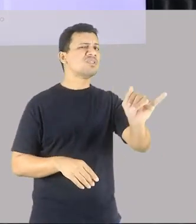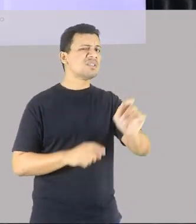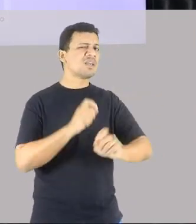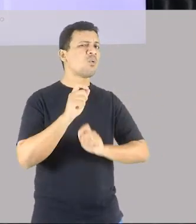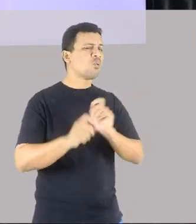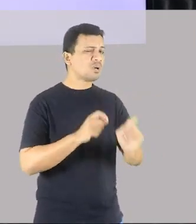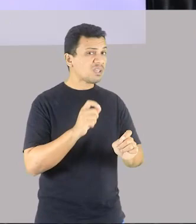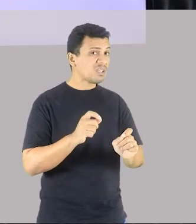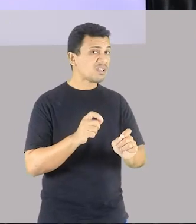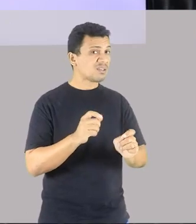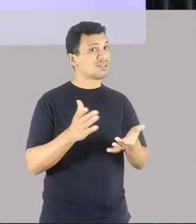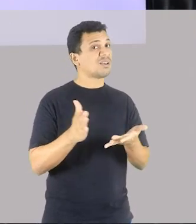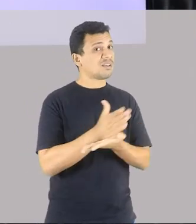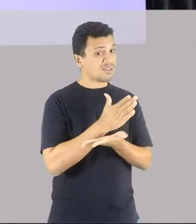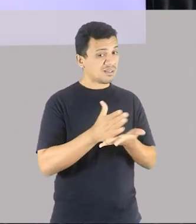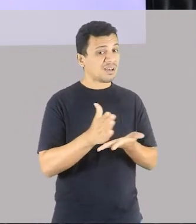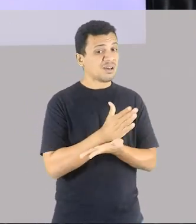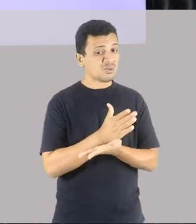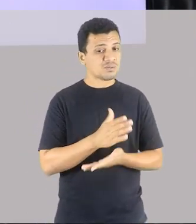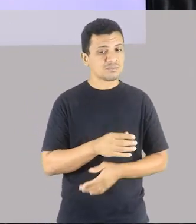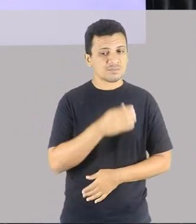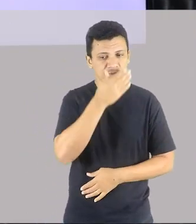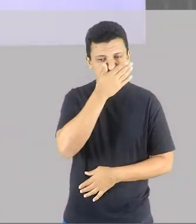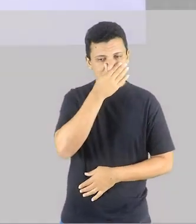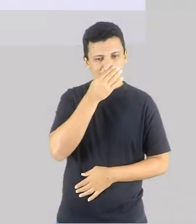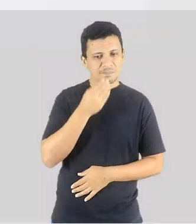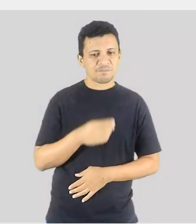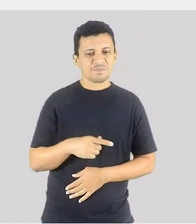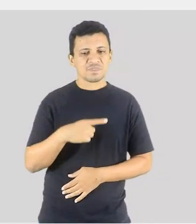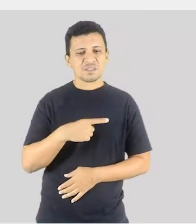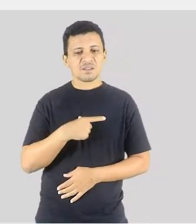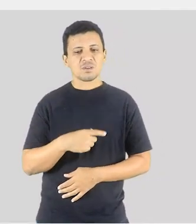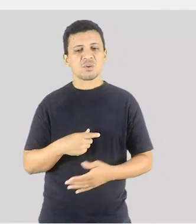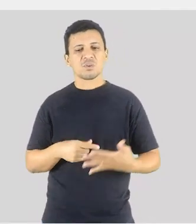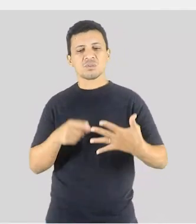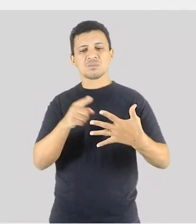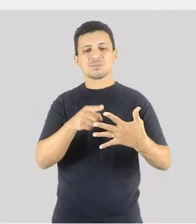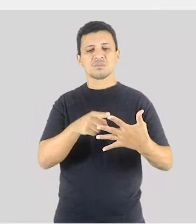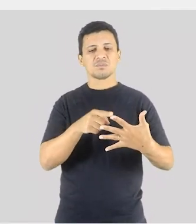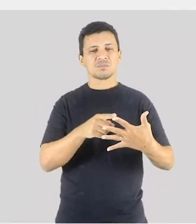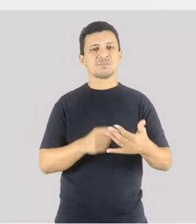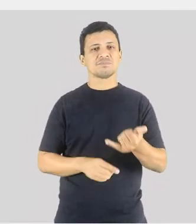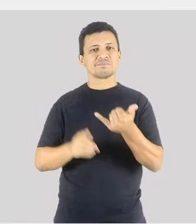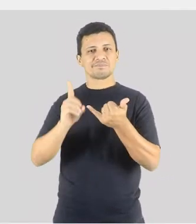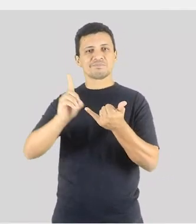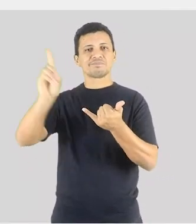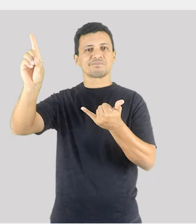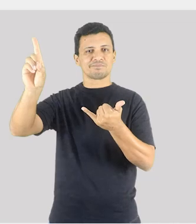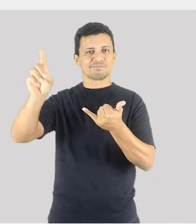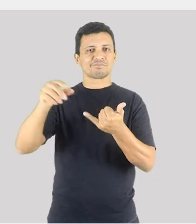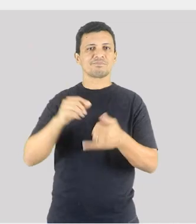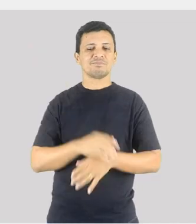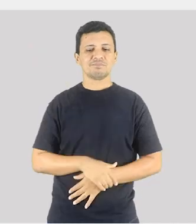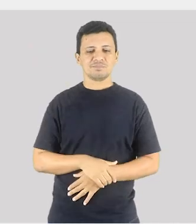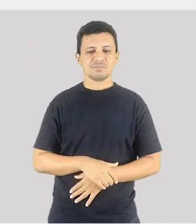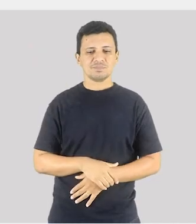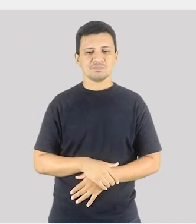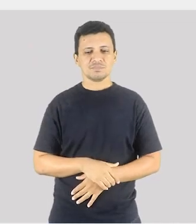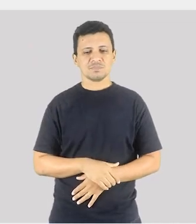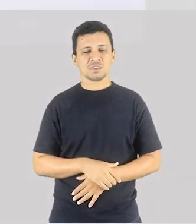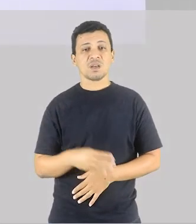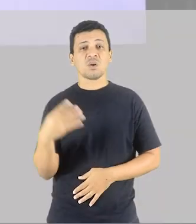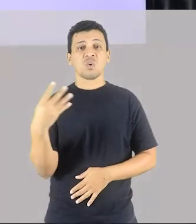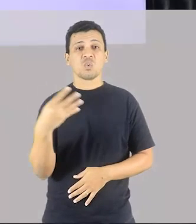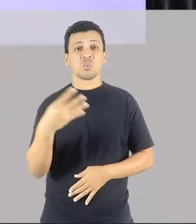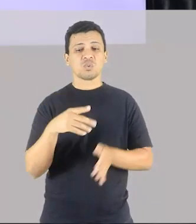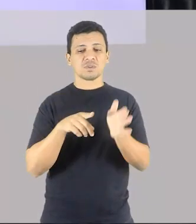Quem diz algo. Dizem o quê? Eu tenho oração objetiva direta, tá bom? A quarta